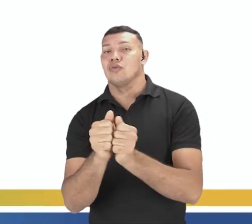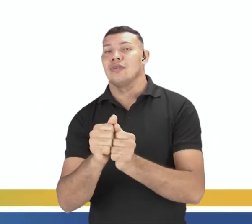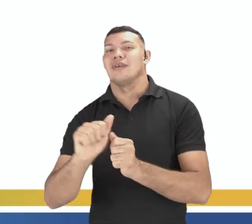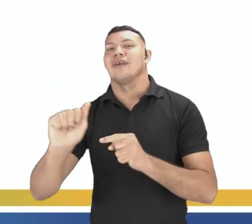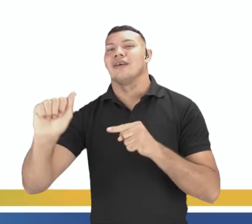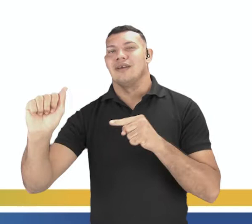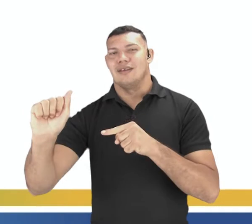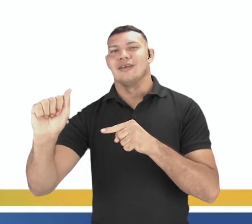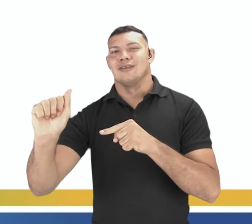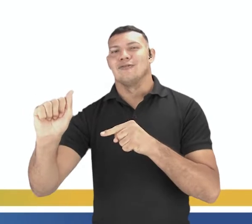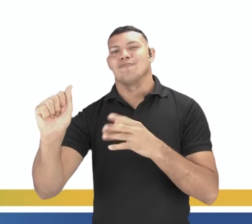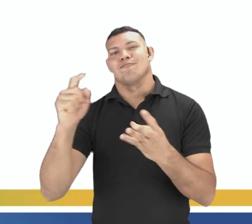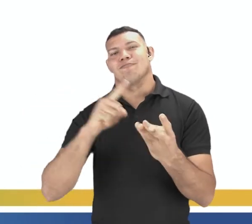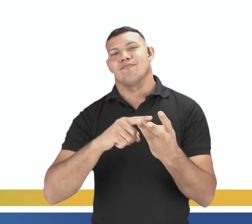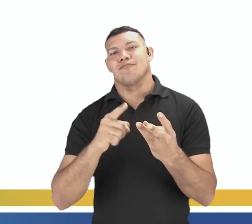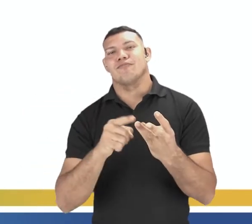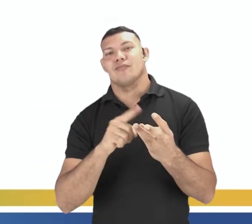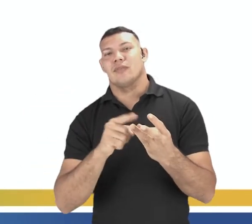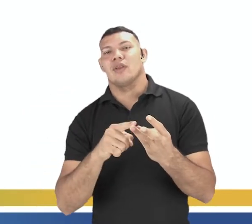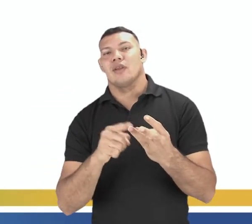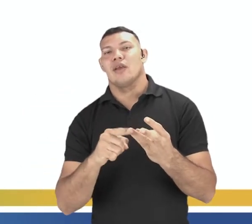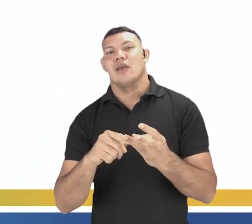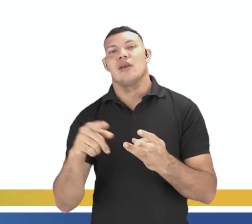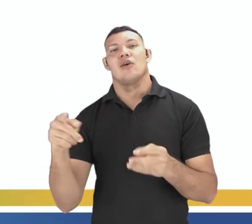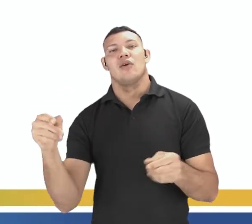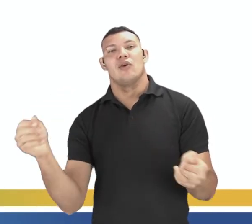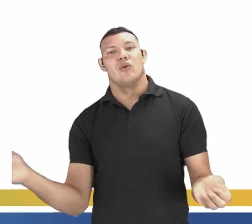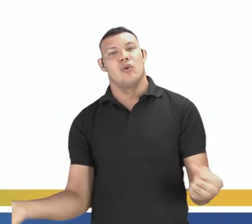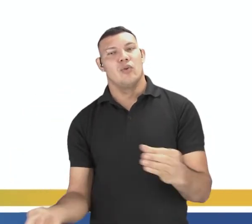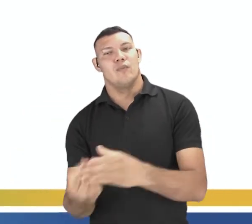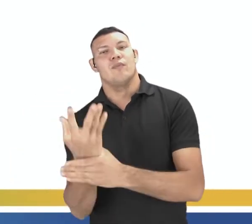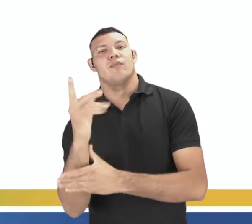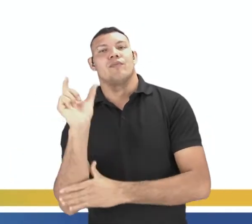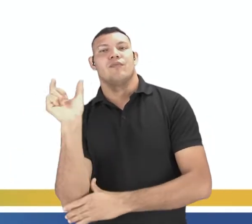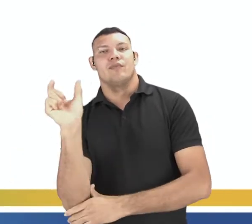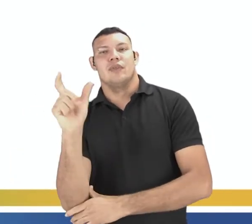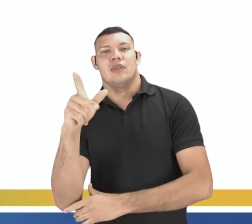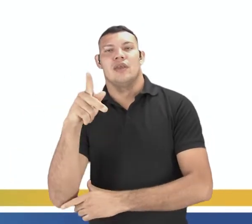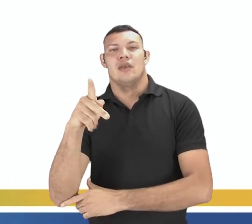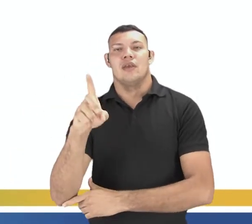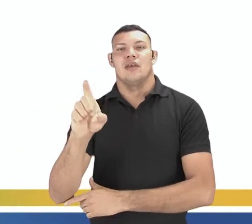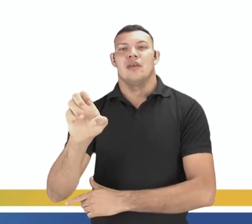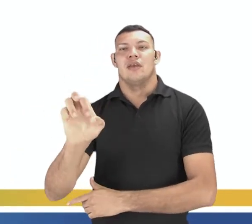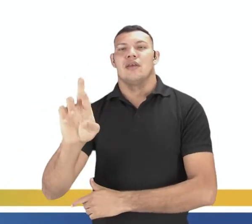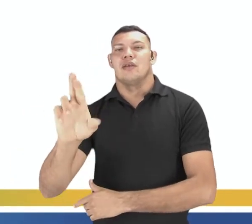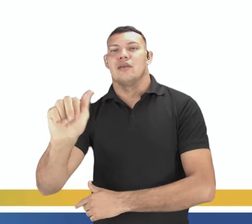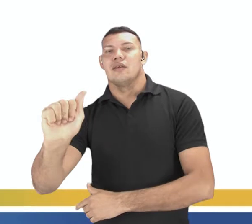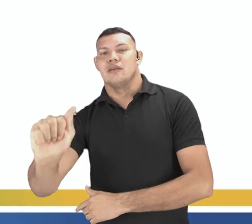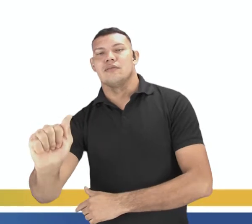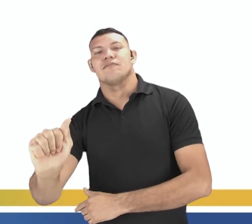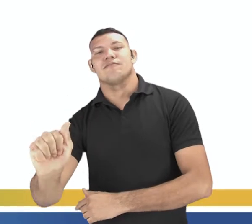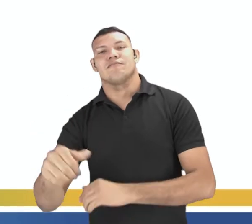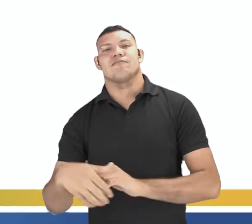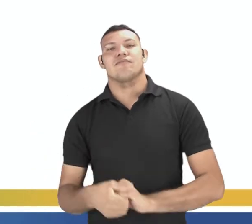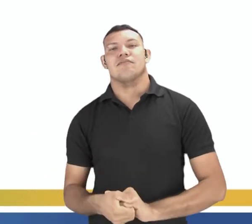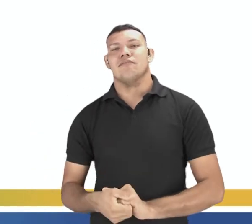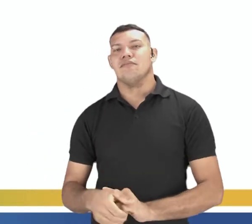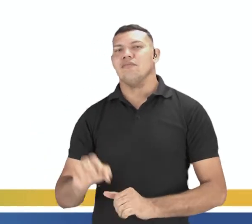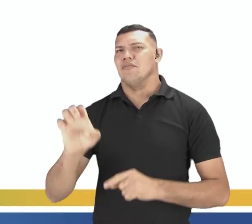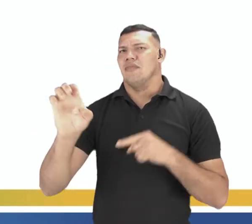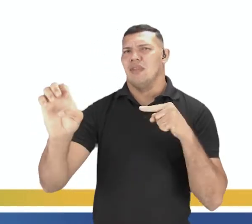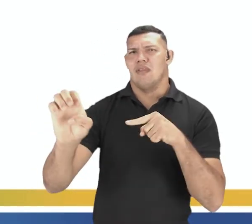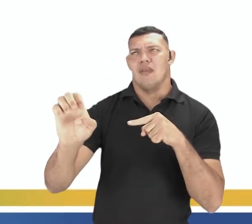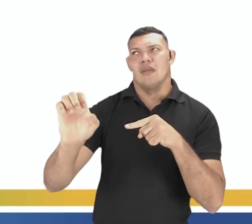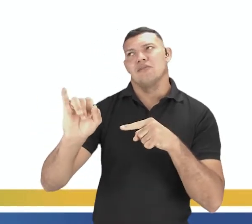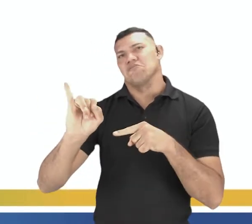ser uma outra vogal. O radical seria pedr, e a vogal temática poderia ser um E,